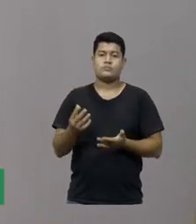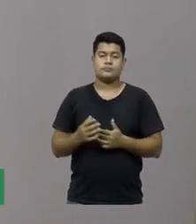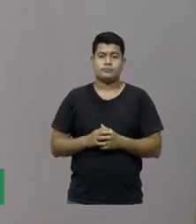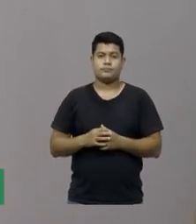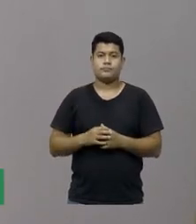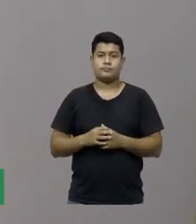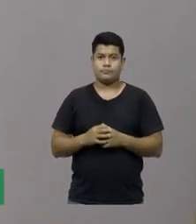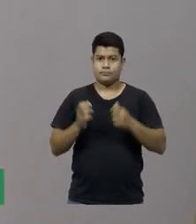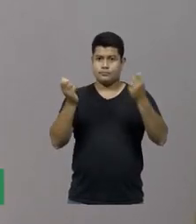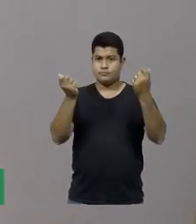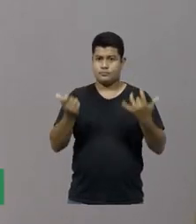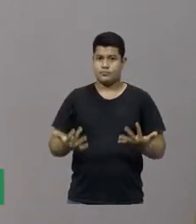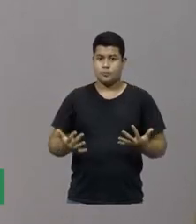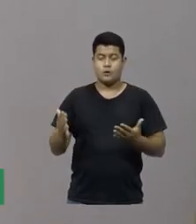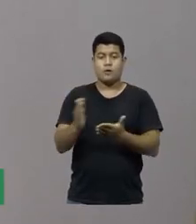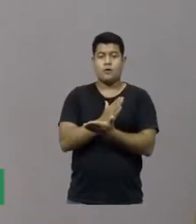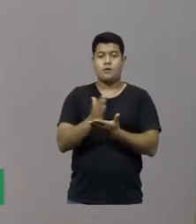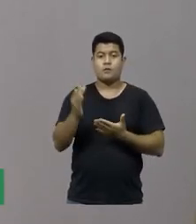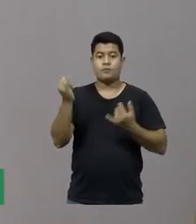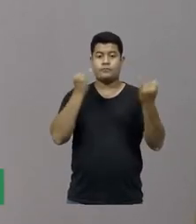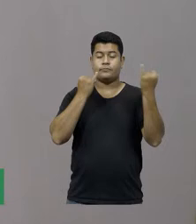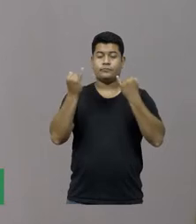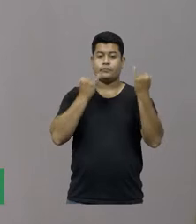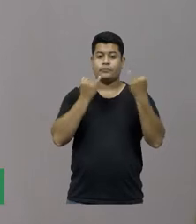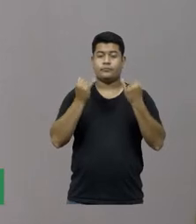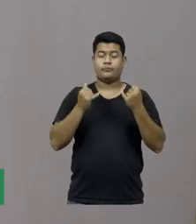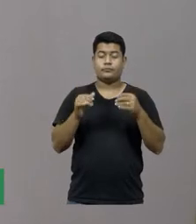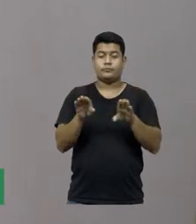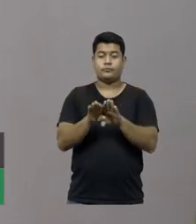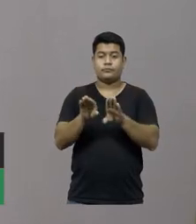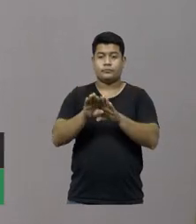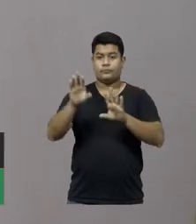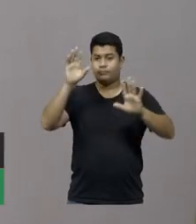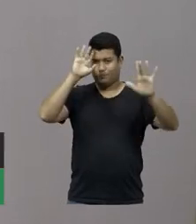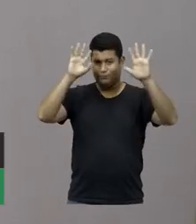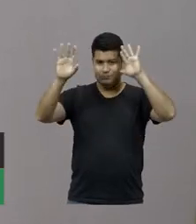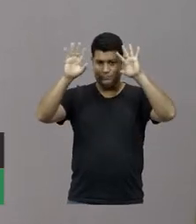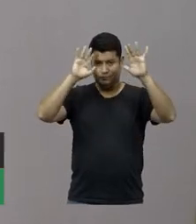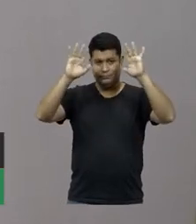algumas informações, algumas reflexões, deputado Zuck.